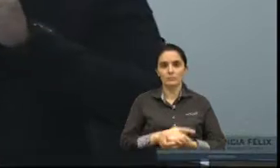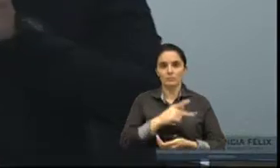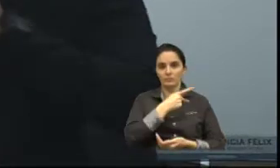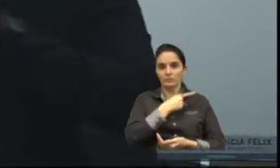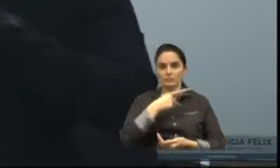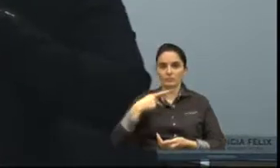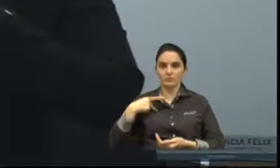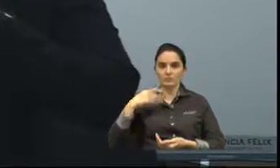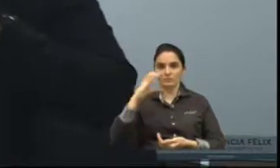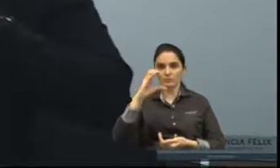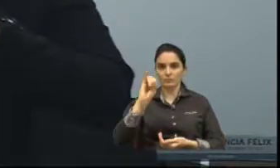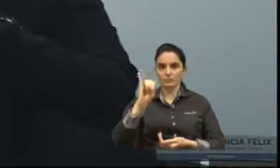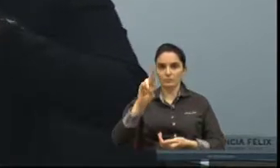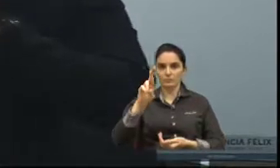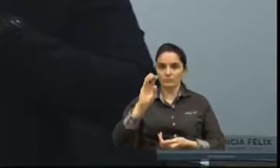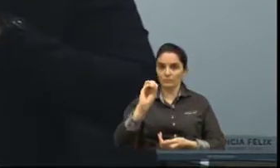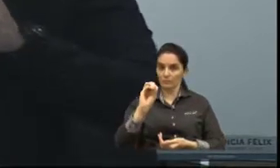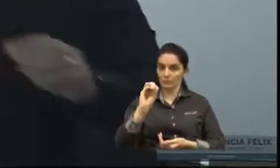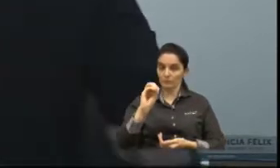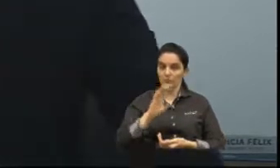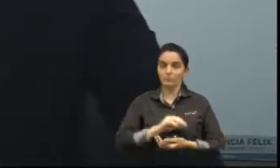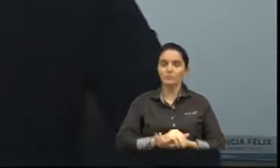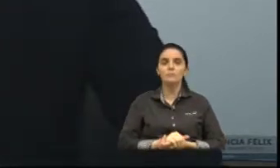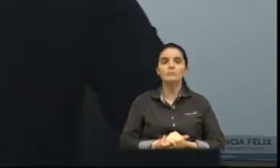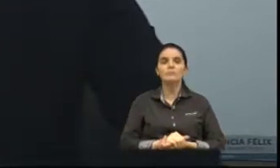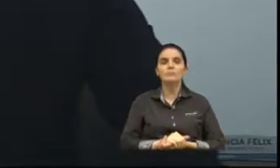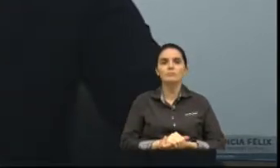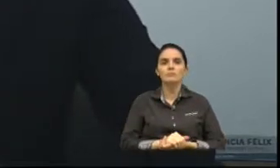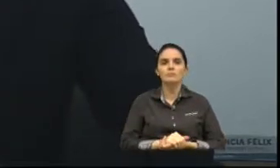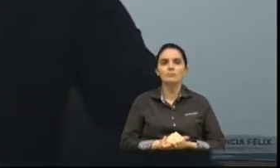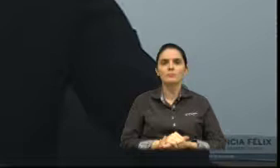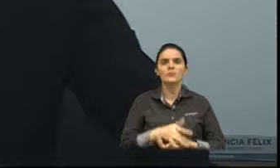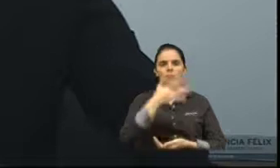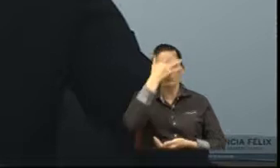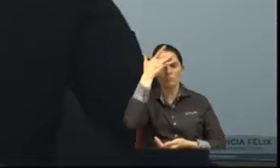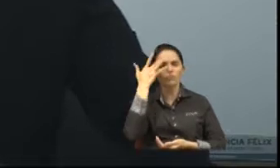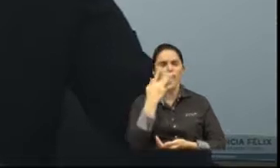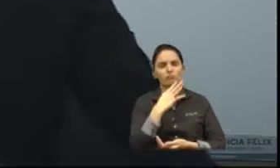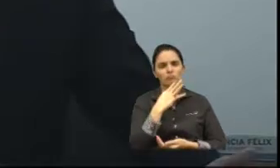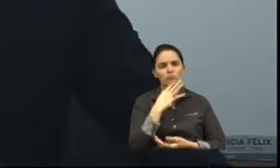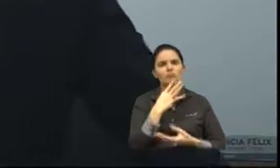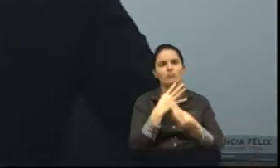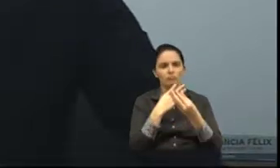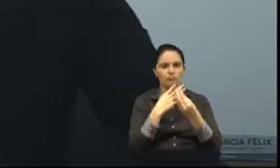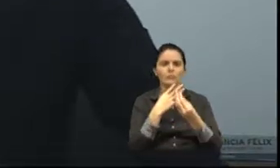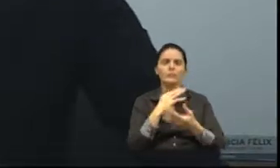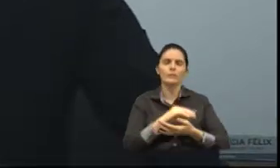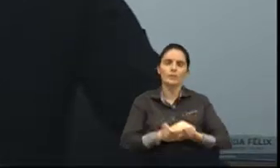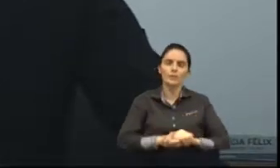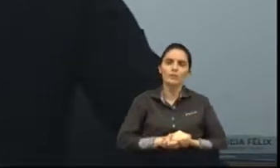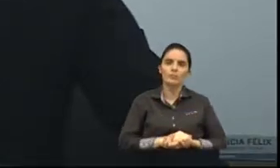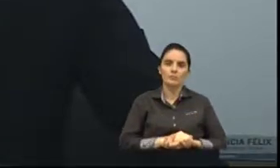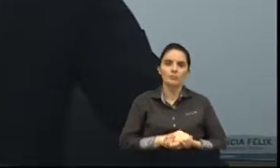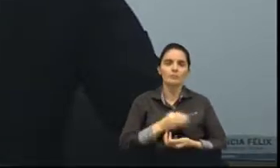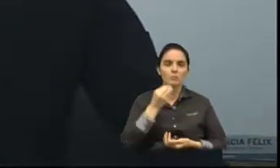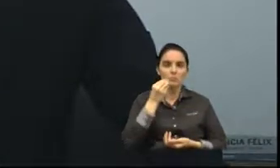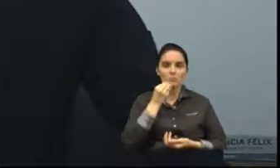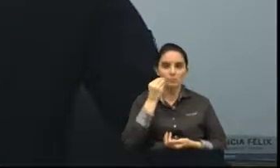Ciro, a quem aqui muitos conhecem, ou tiveram a oportunidade de